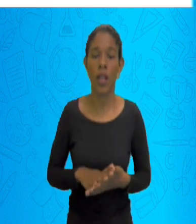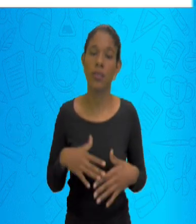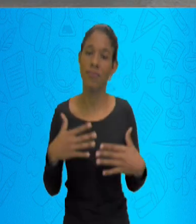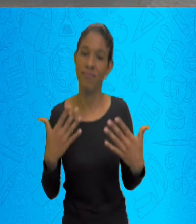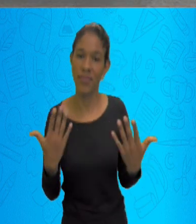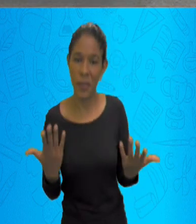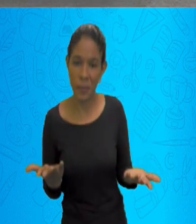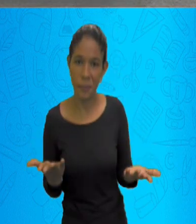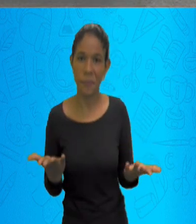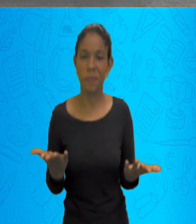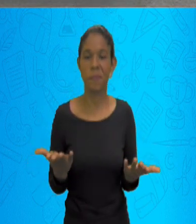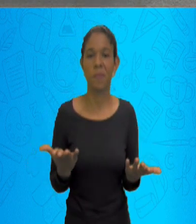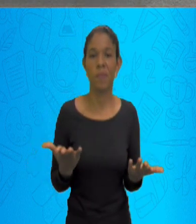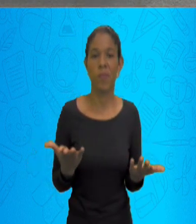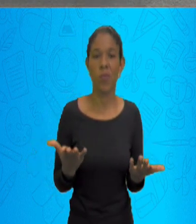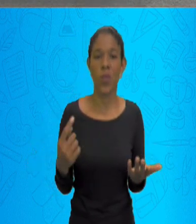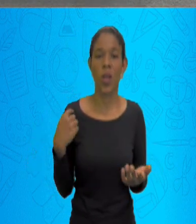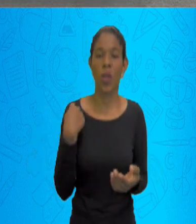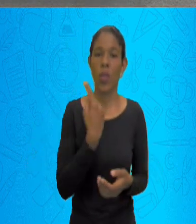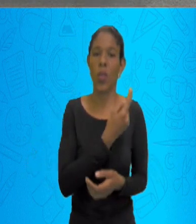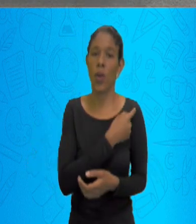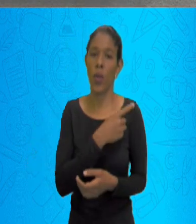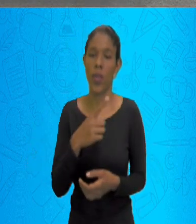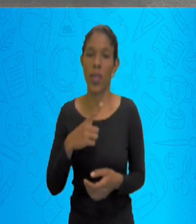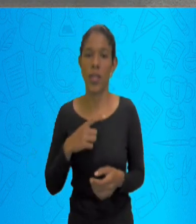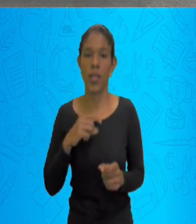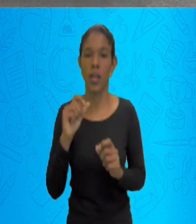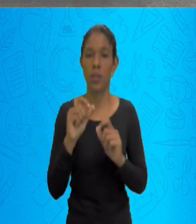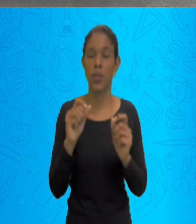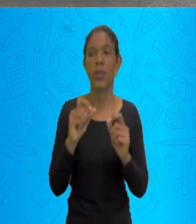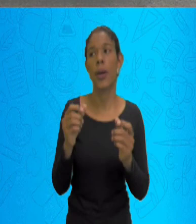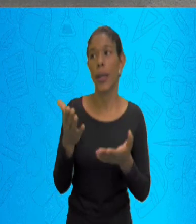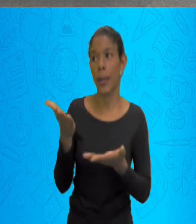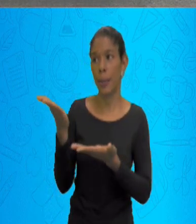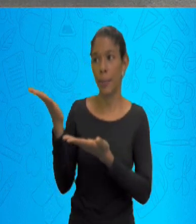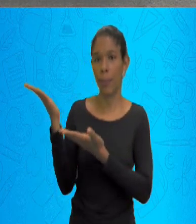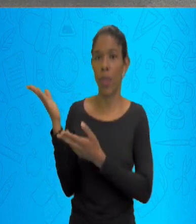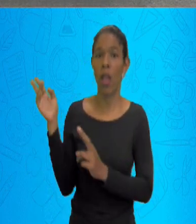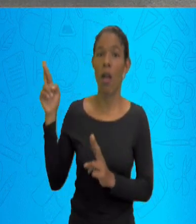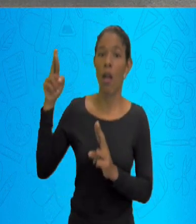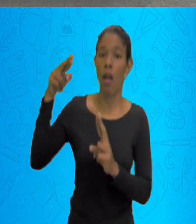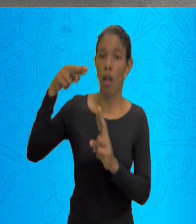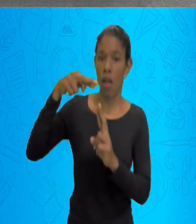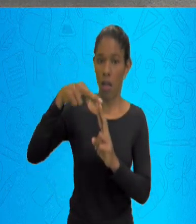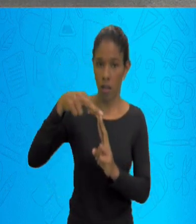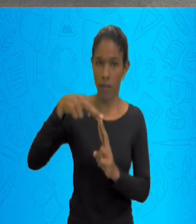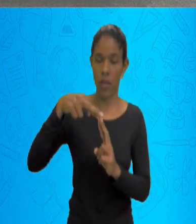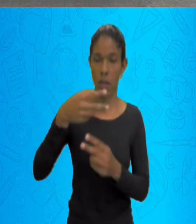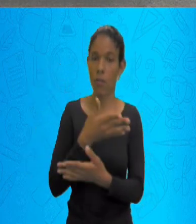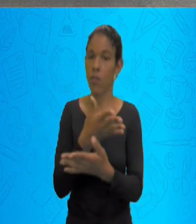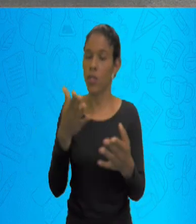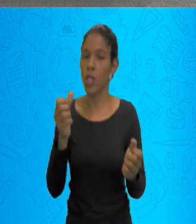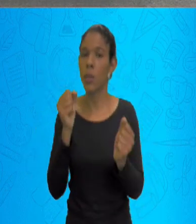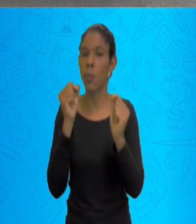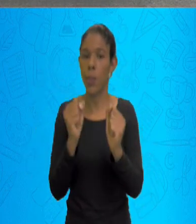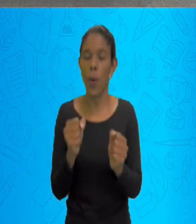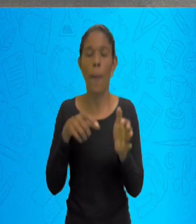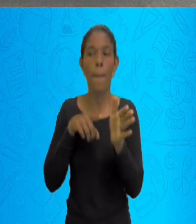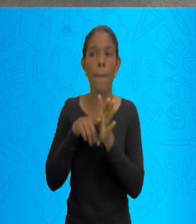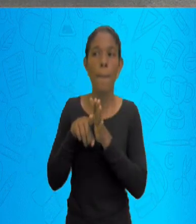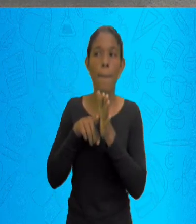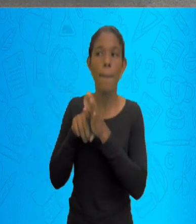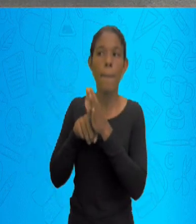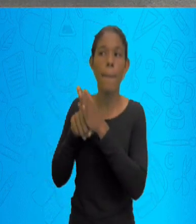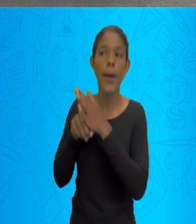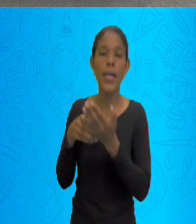assim, nós temos ali a nossa bibliografia e nós podemos melhorar o nosso conhecimento,